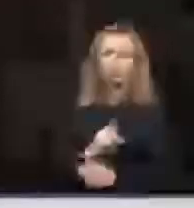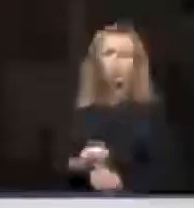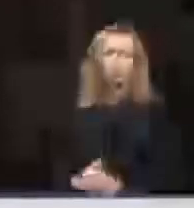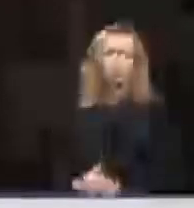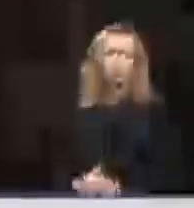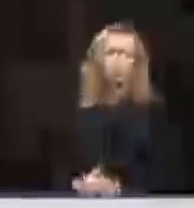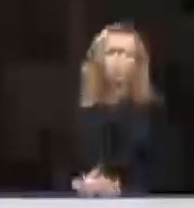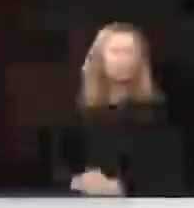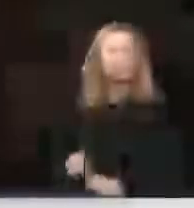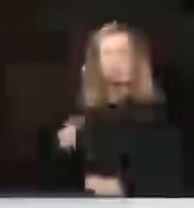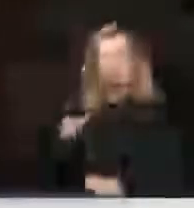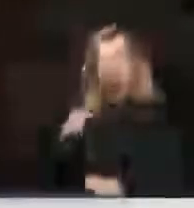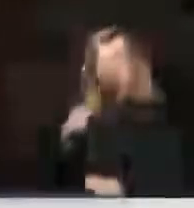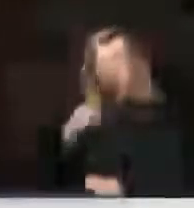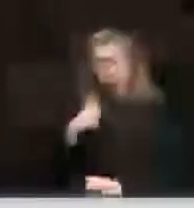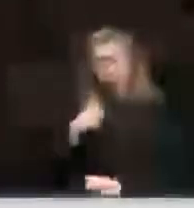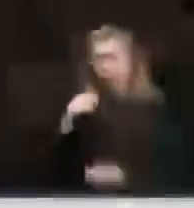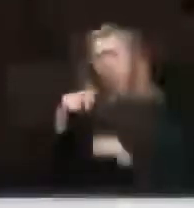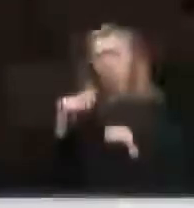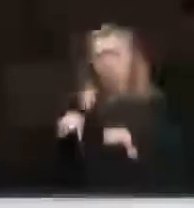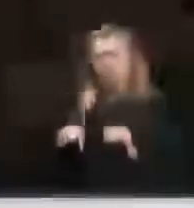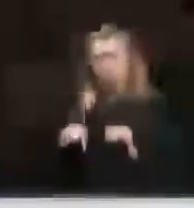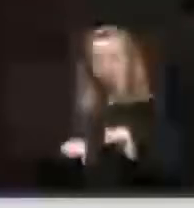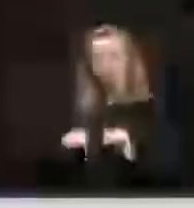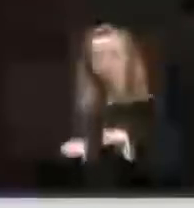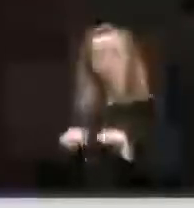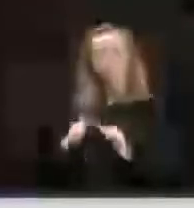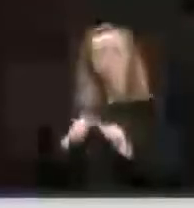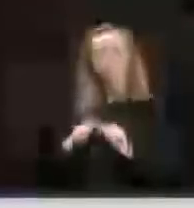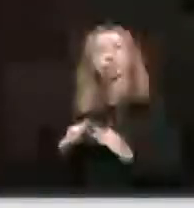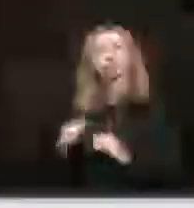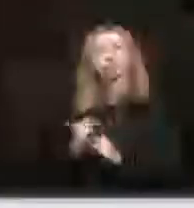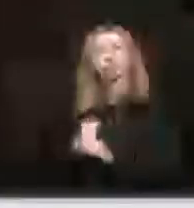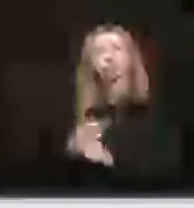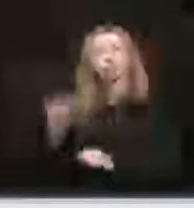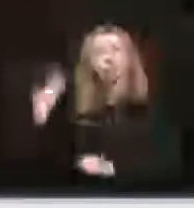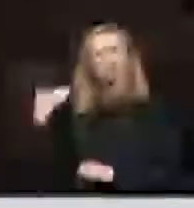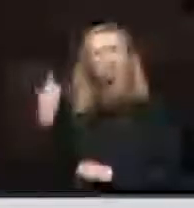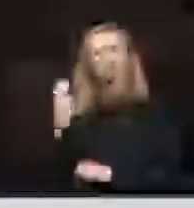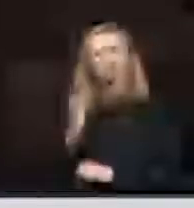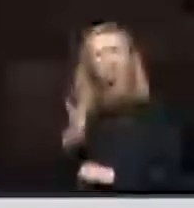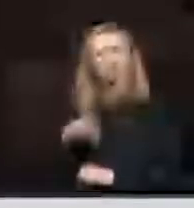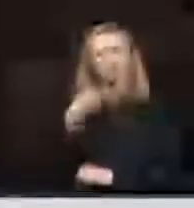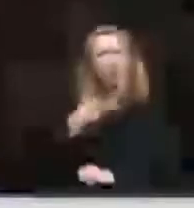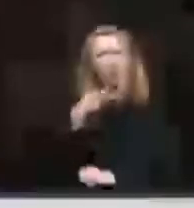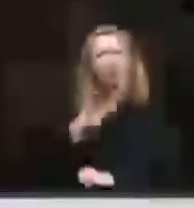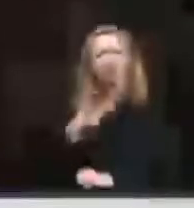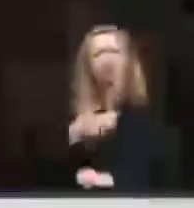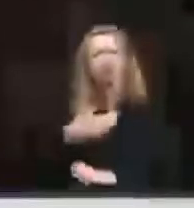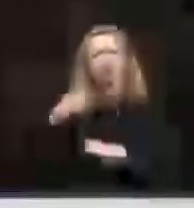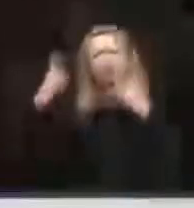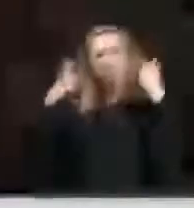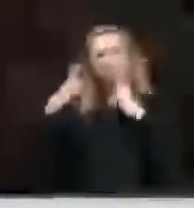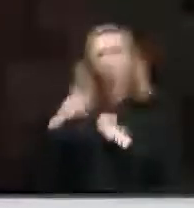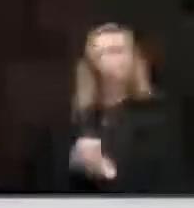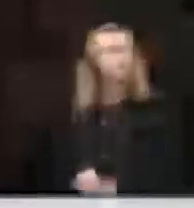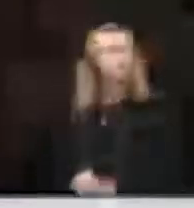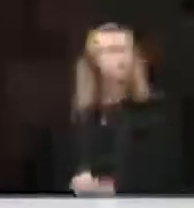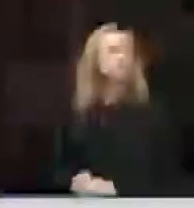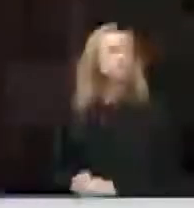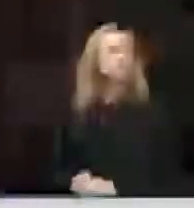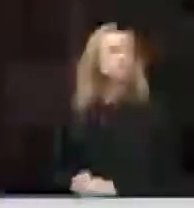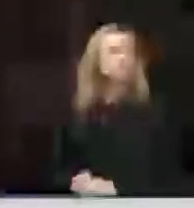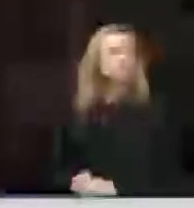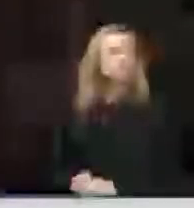Eu mesmo aqui nesta casa, há tempos atrás, já tinha manifestado a minha preocupação com os rumos